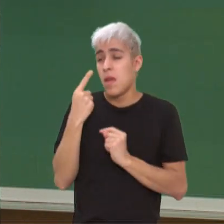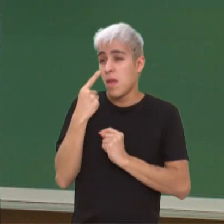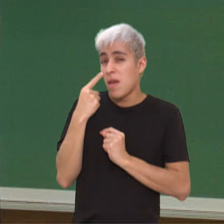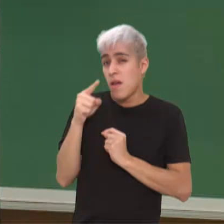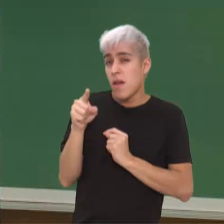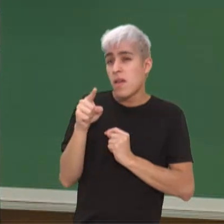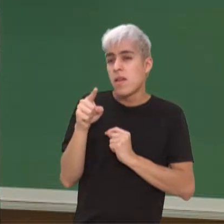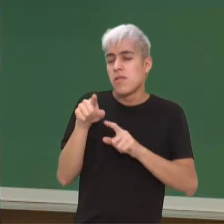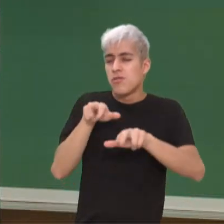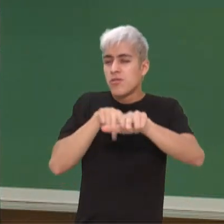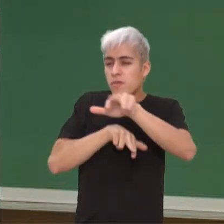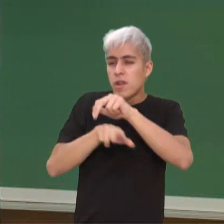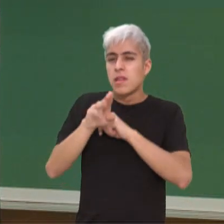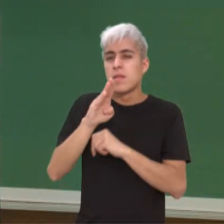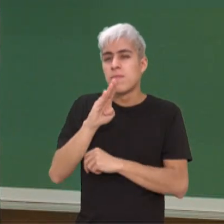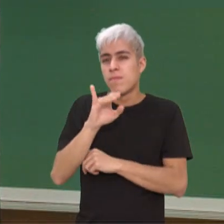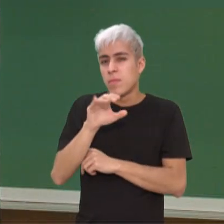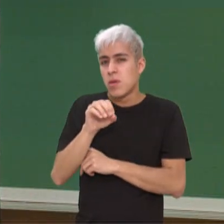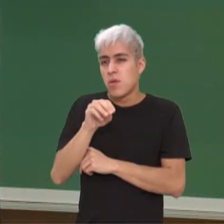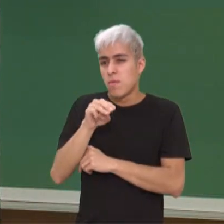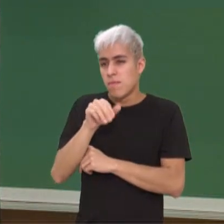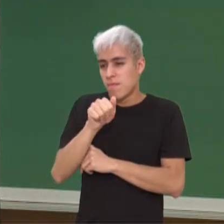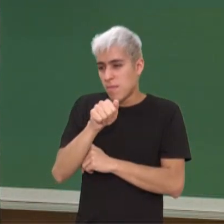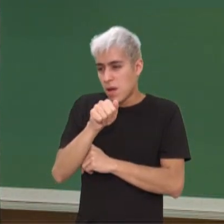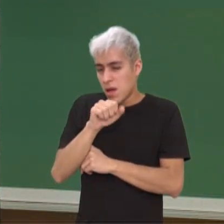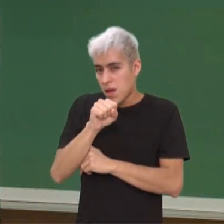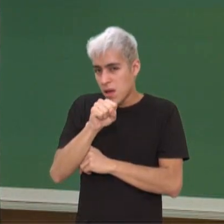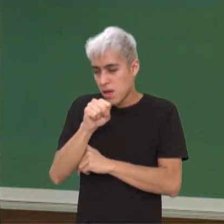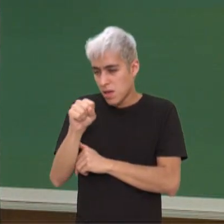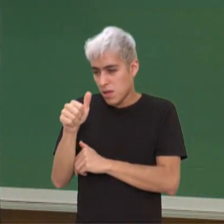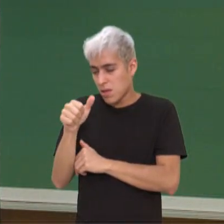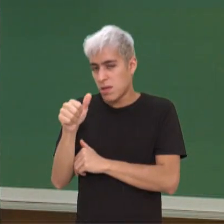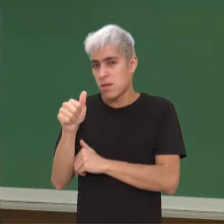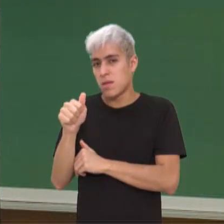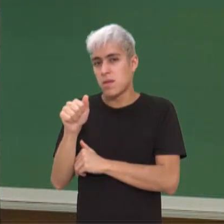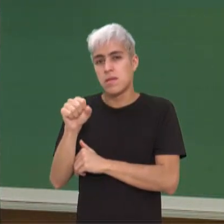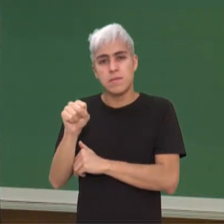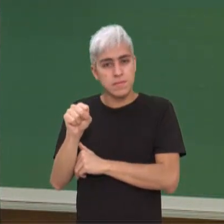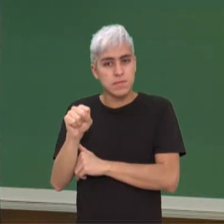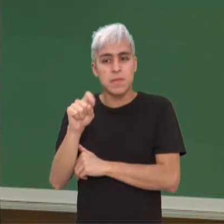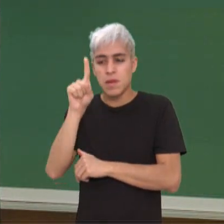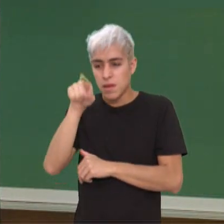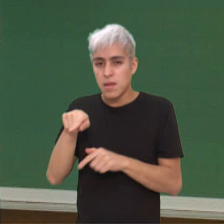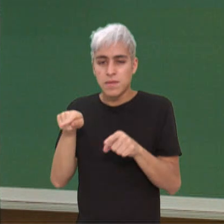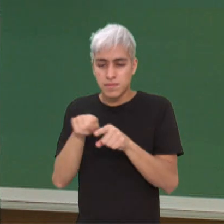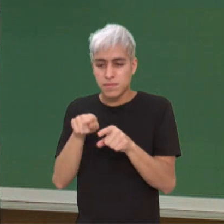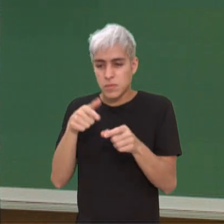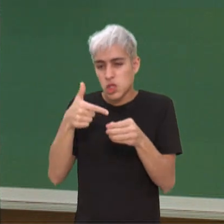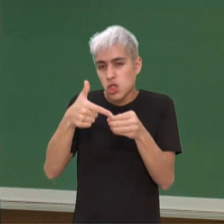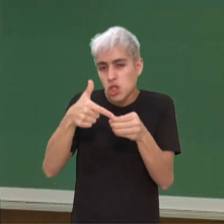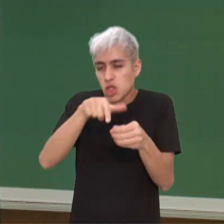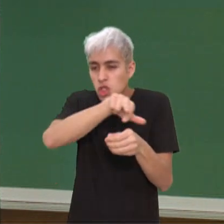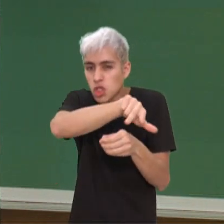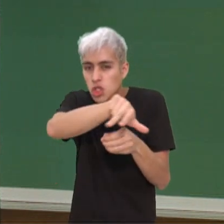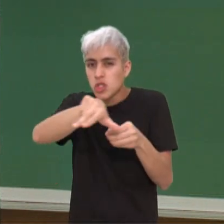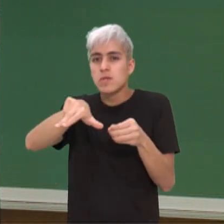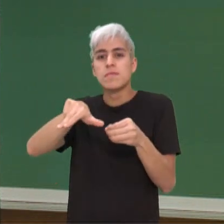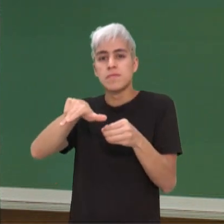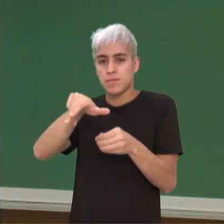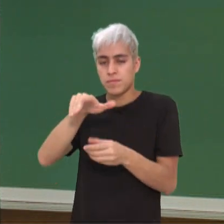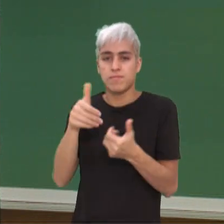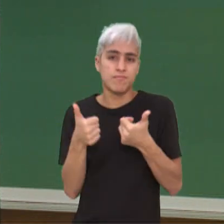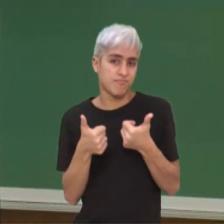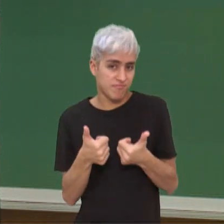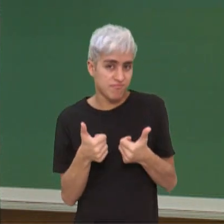diferentes biomassas, né? E aqui no caso, os biocombustíveis,